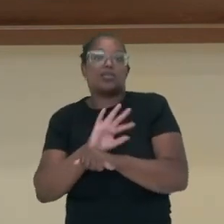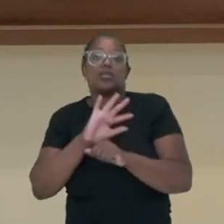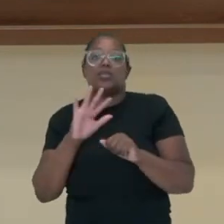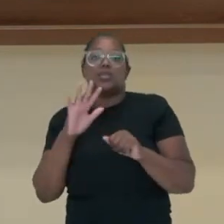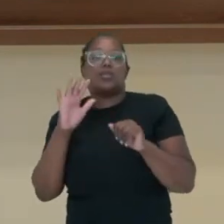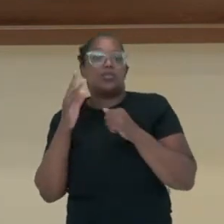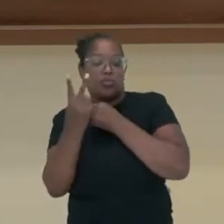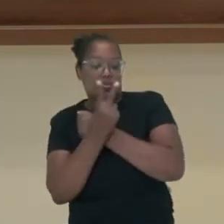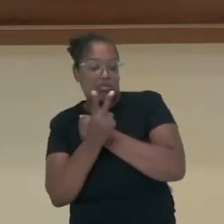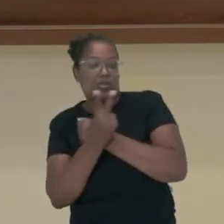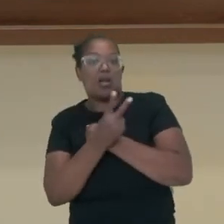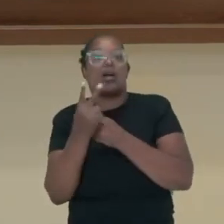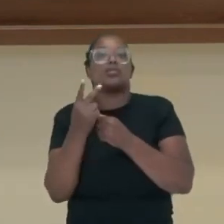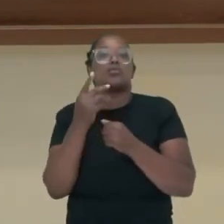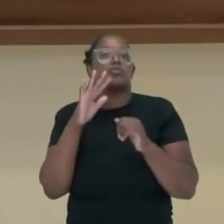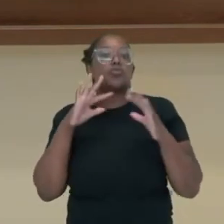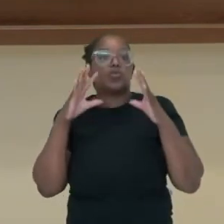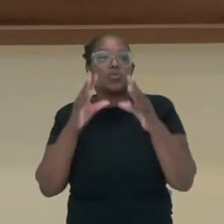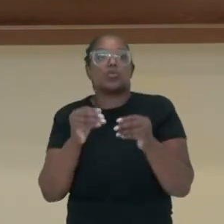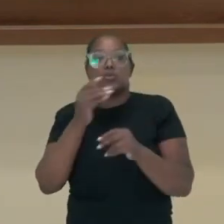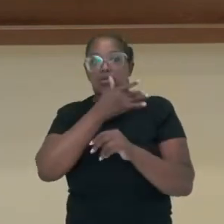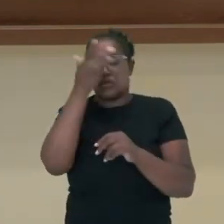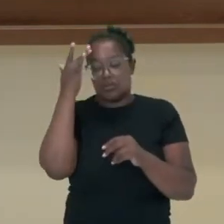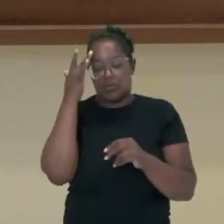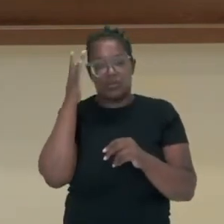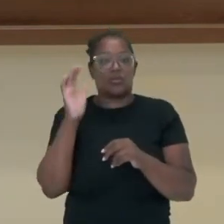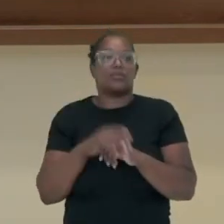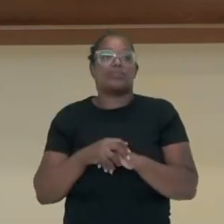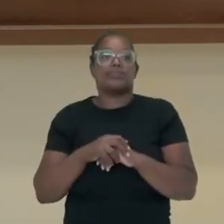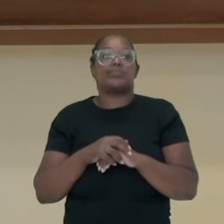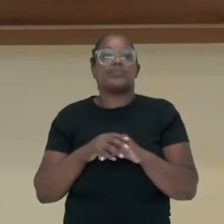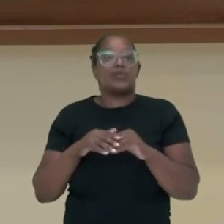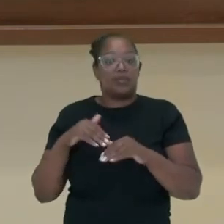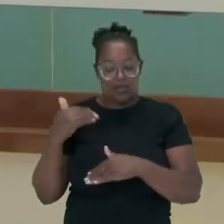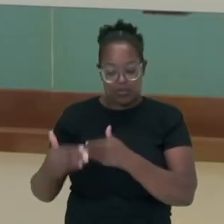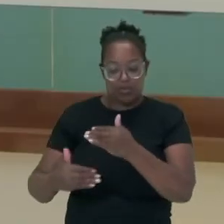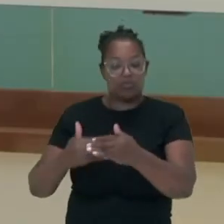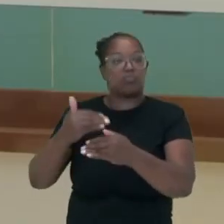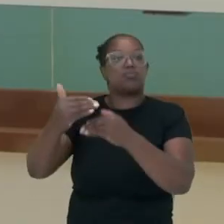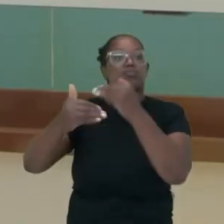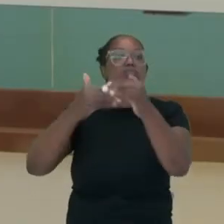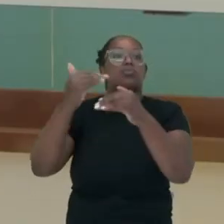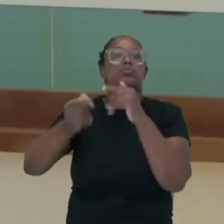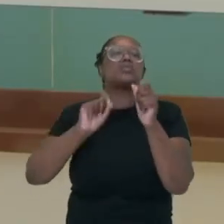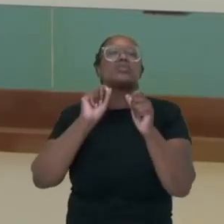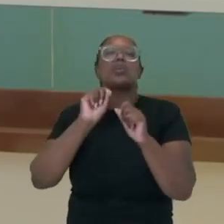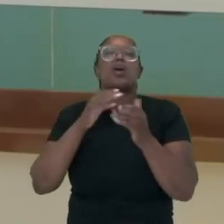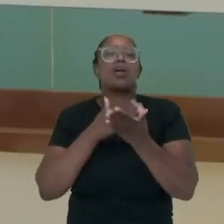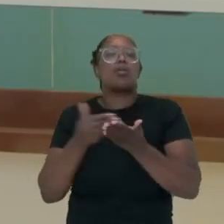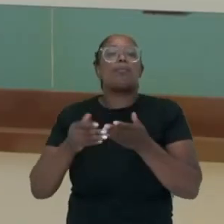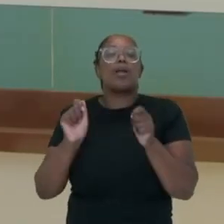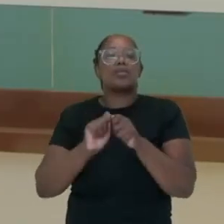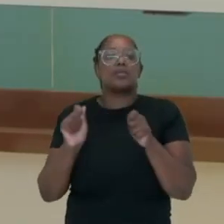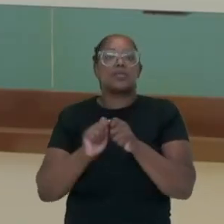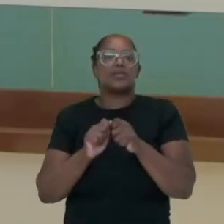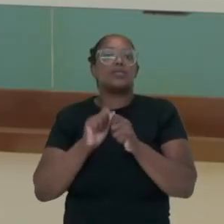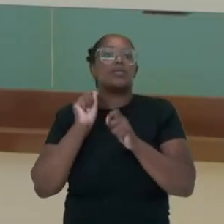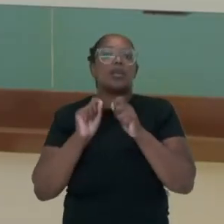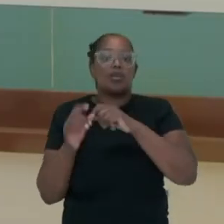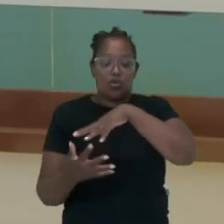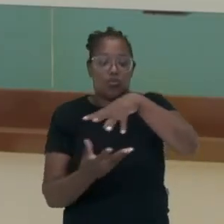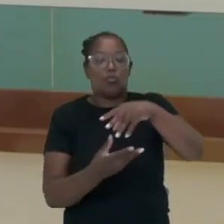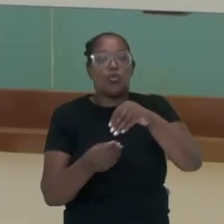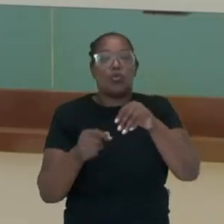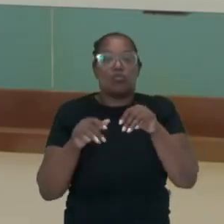inserção da ideologia socialista em muitos lugares do planeta. Isso começa a fazer com que o mundo estremeça em termos bélicos, afinal